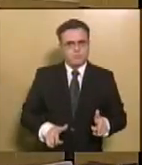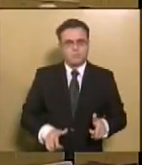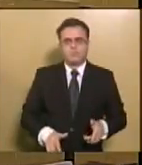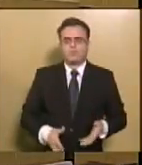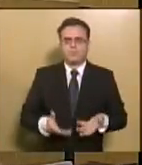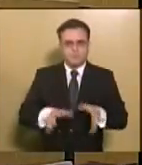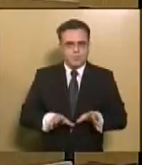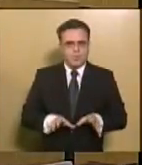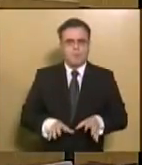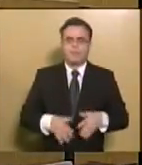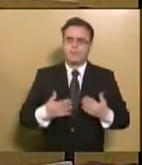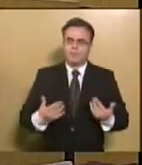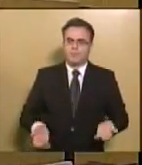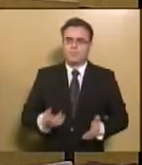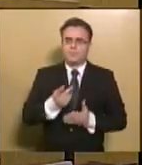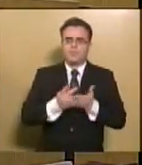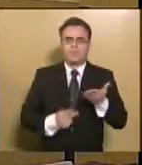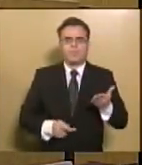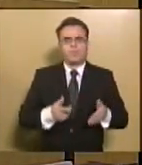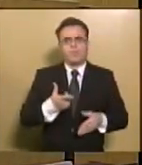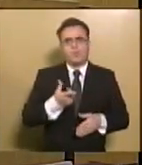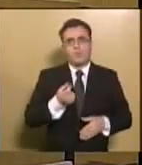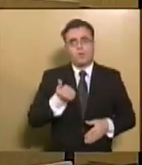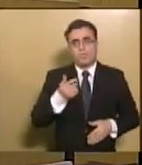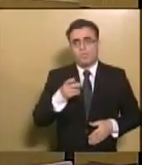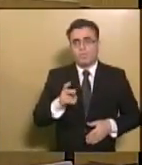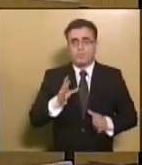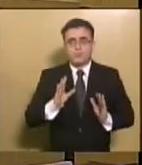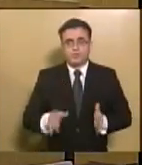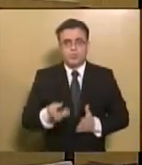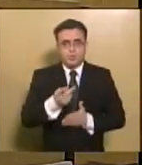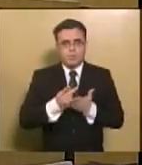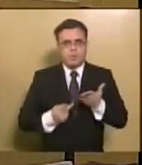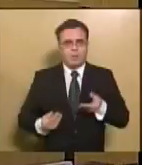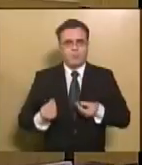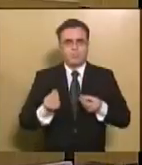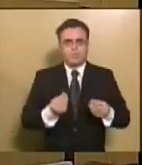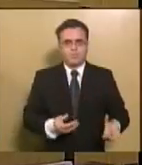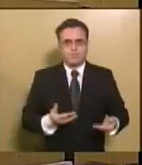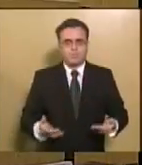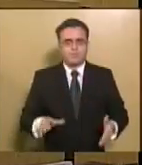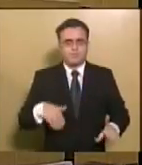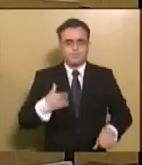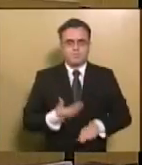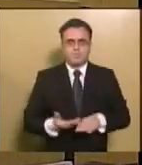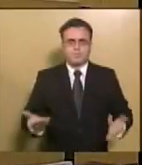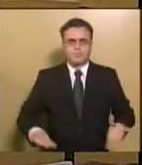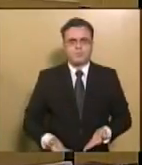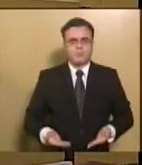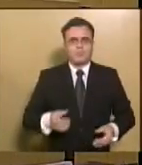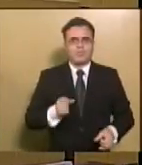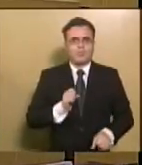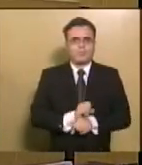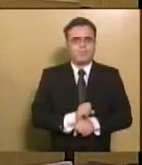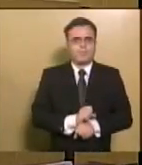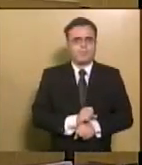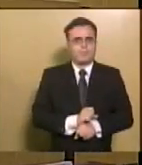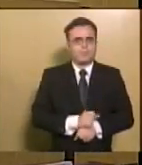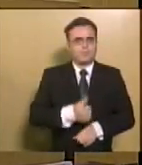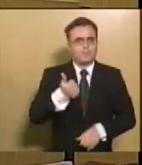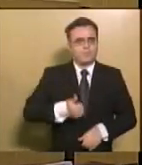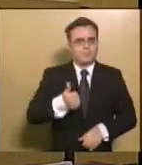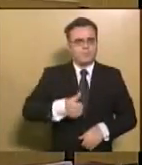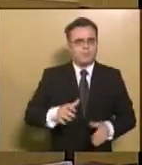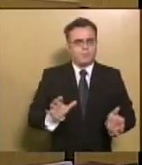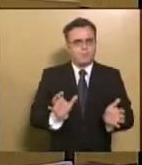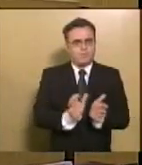Agora, no meu caso, eu tenho um projeto aqui desde 2015 e que, infelizmente, ainda não saiu da primeira comissão. O deputado Moritz